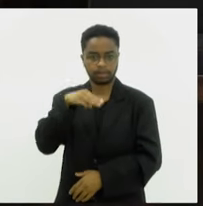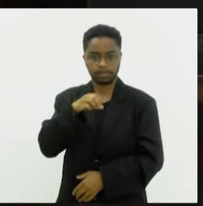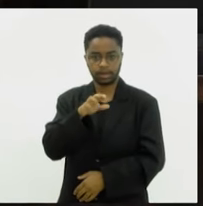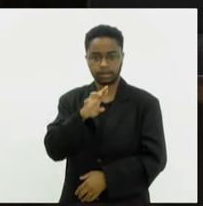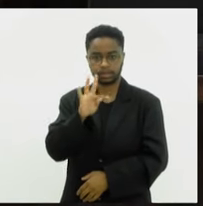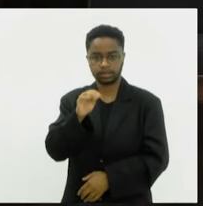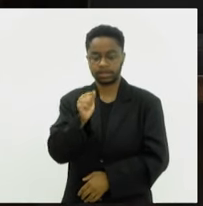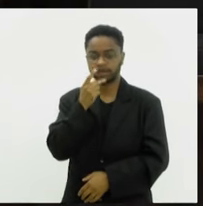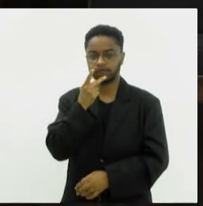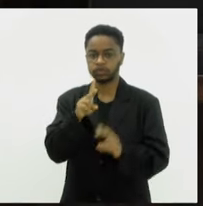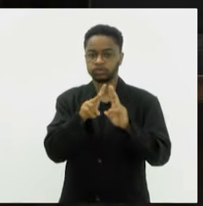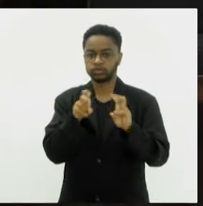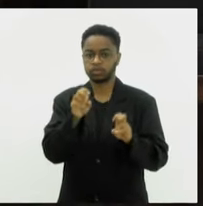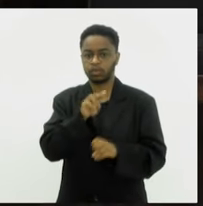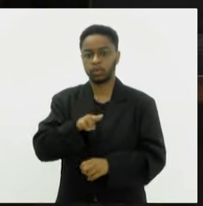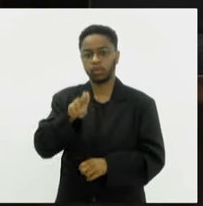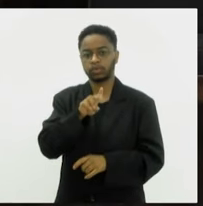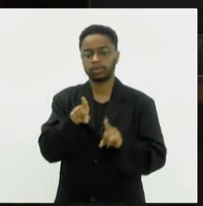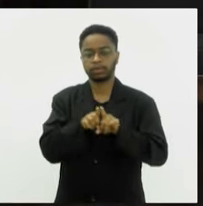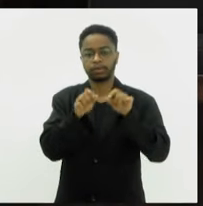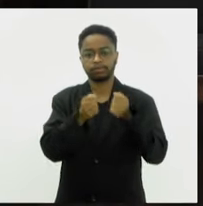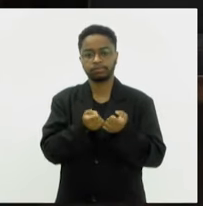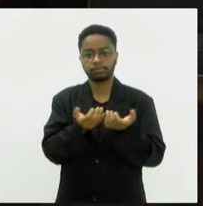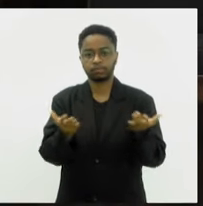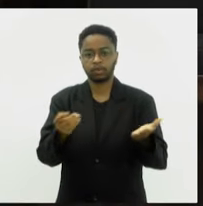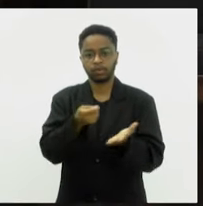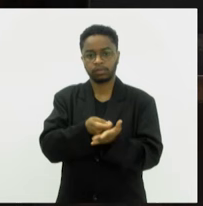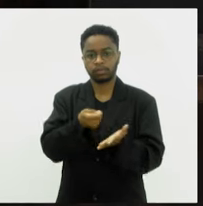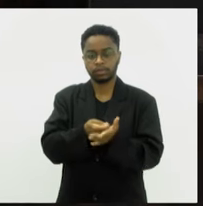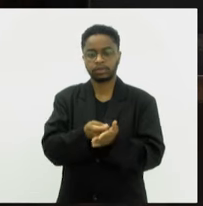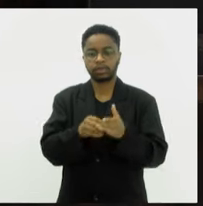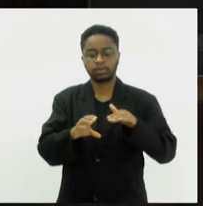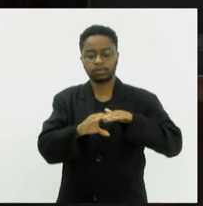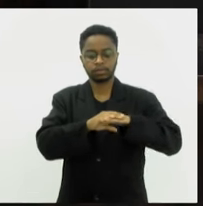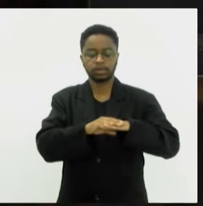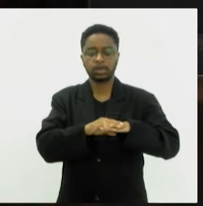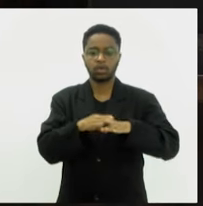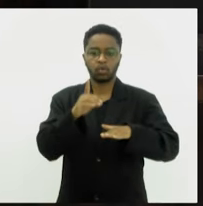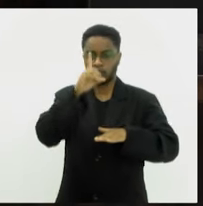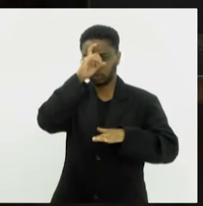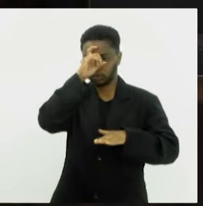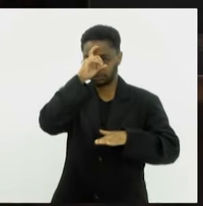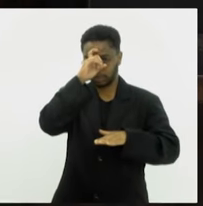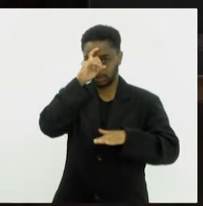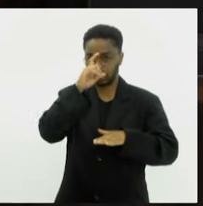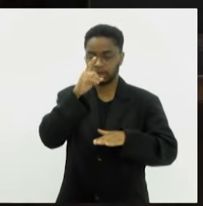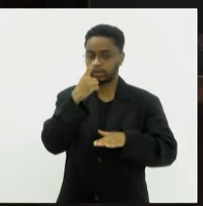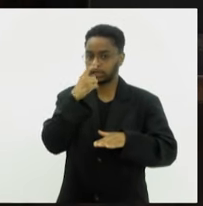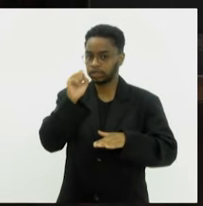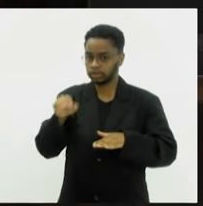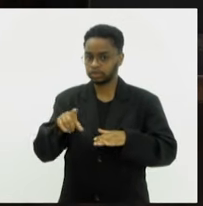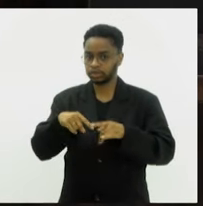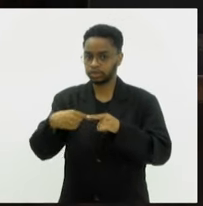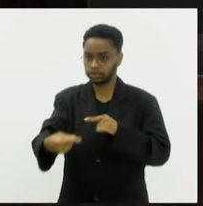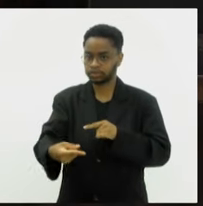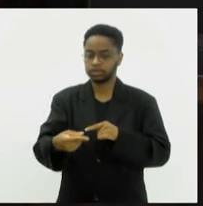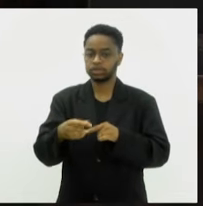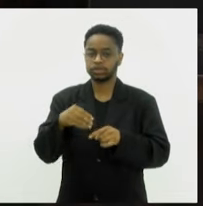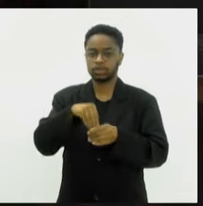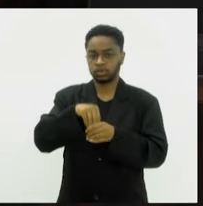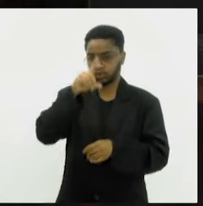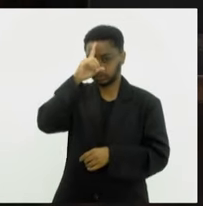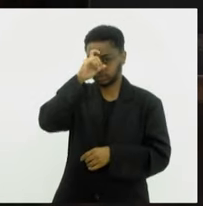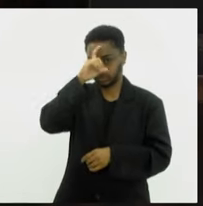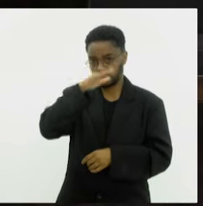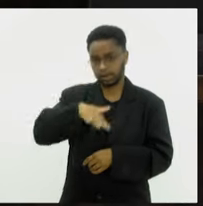que dispõe sobre o uso e distribuição obrigatória de sapatilhas hospitalares descartáveis em hospitais, clínicas, laboratórios médicos, empresas